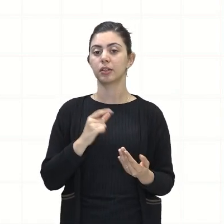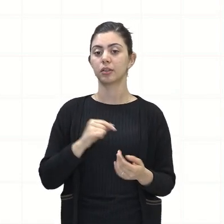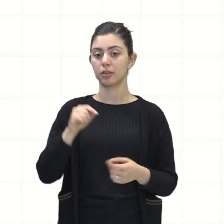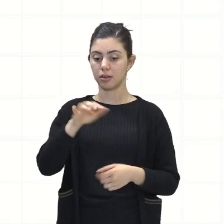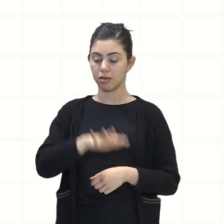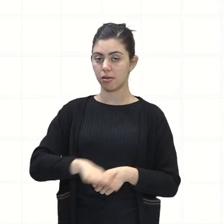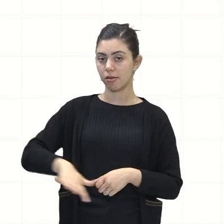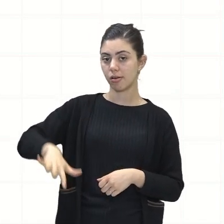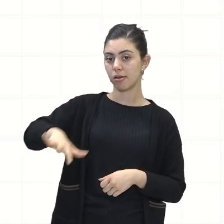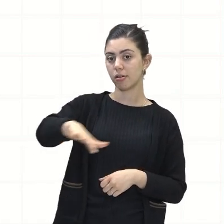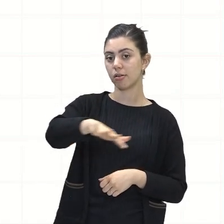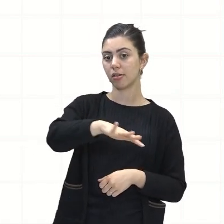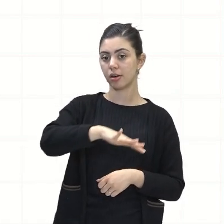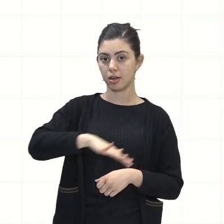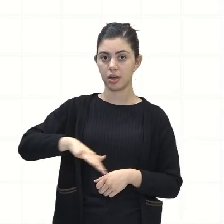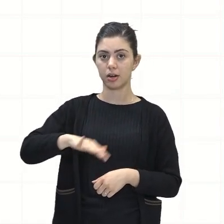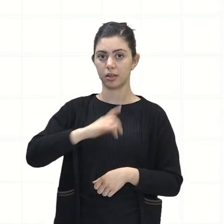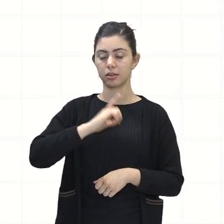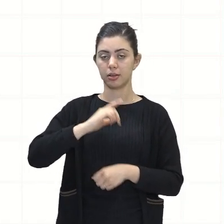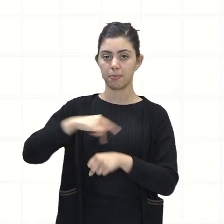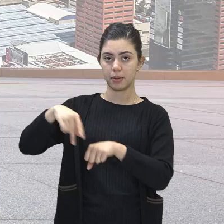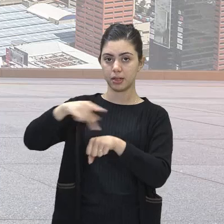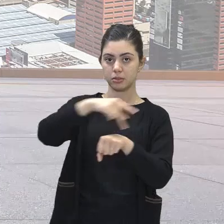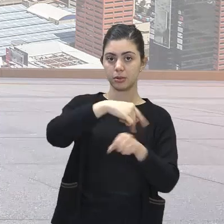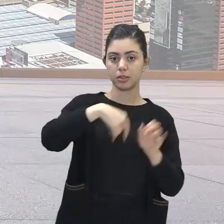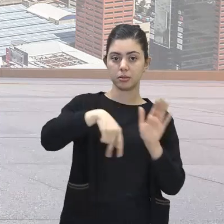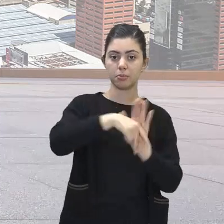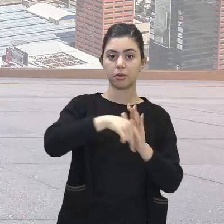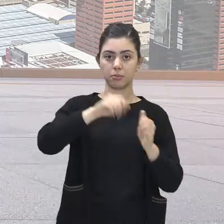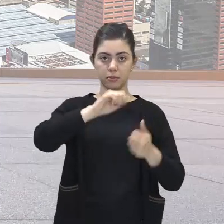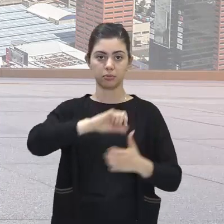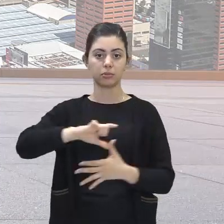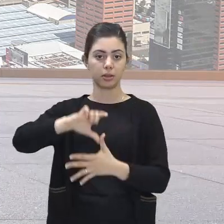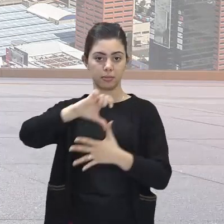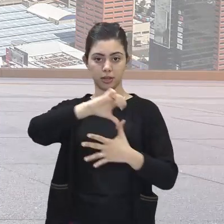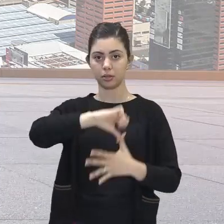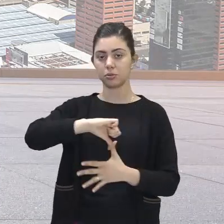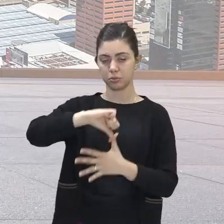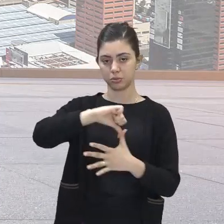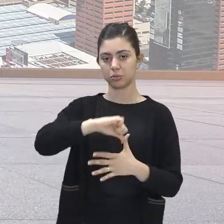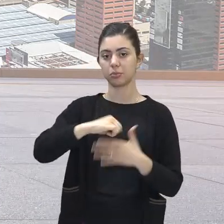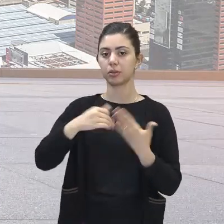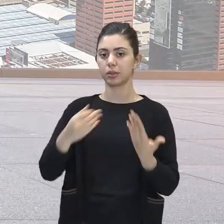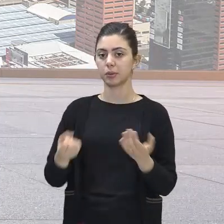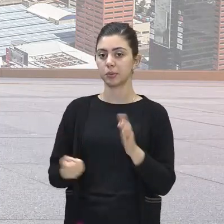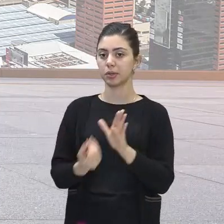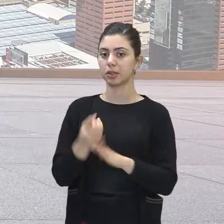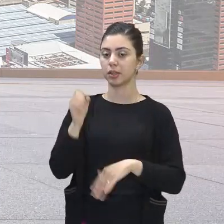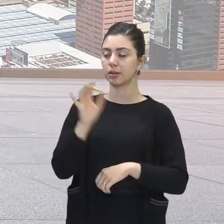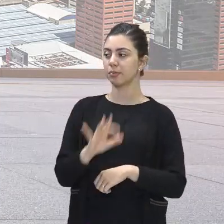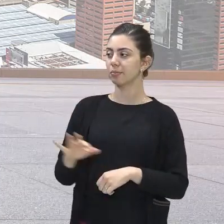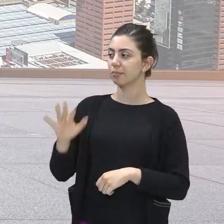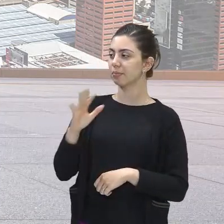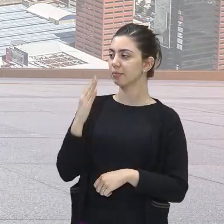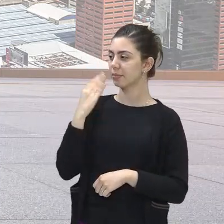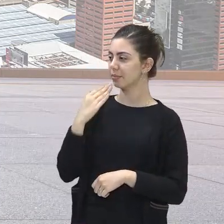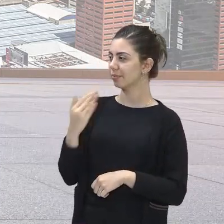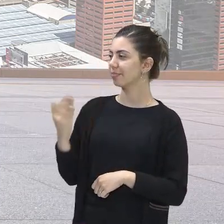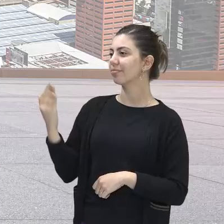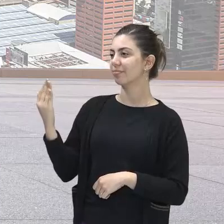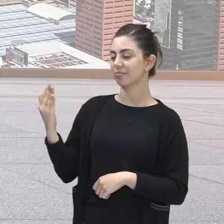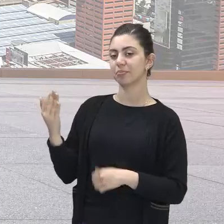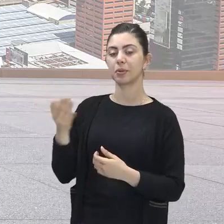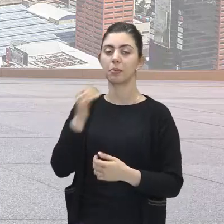no território dos países da América do Sul, né, para gerar paisagens como essa, que quando a gente compara com os